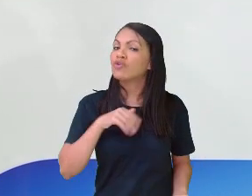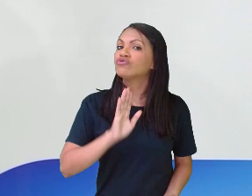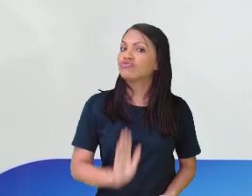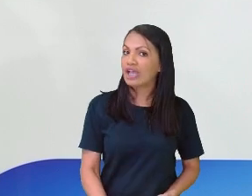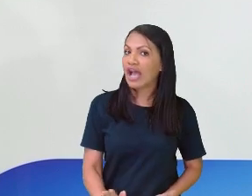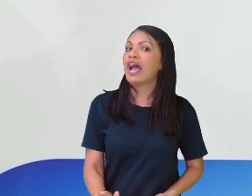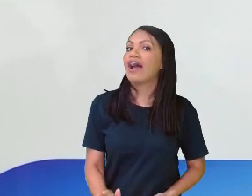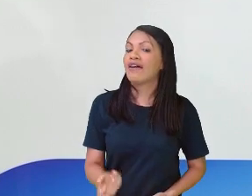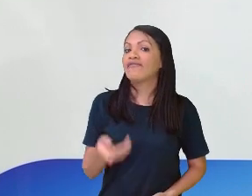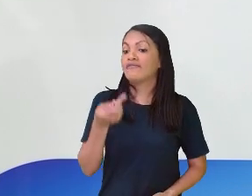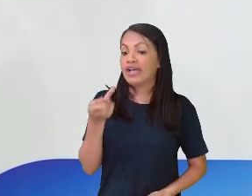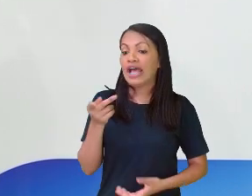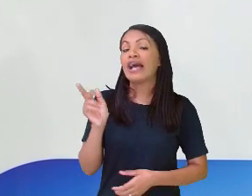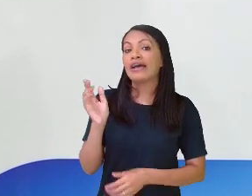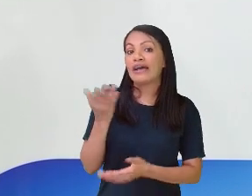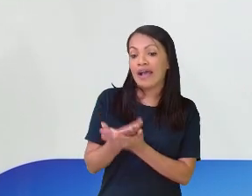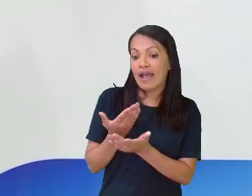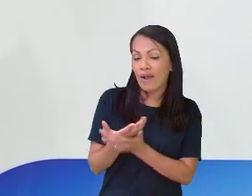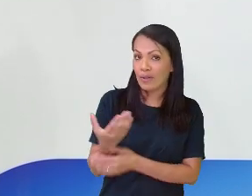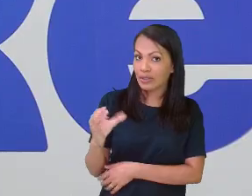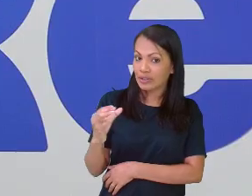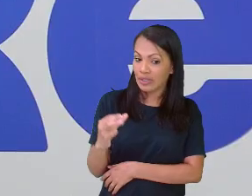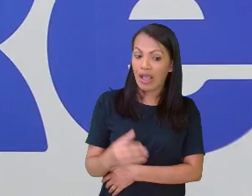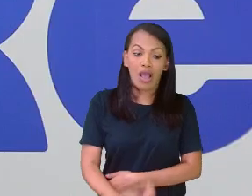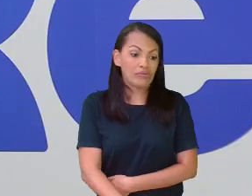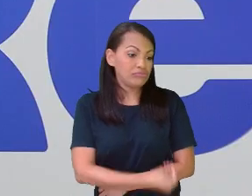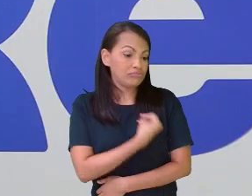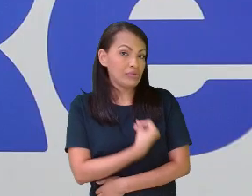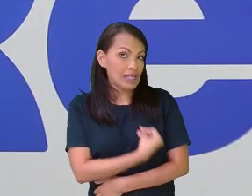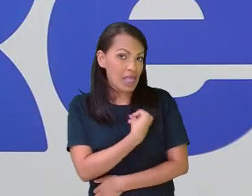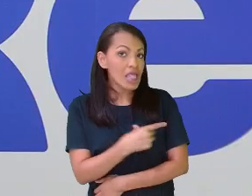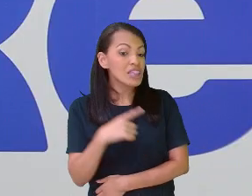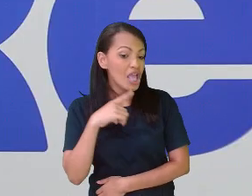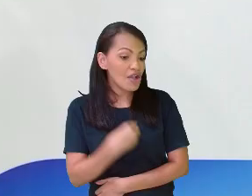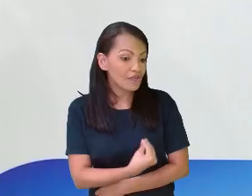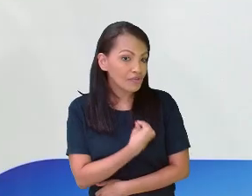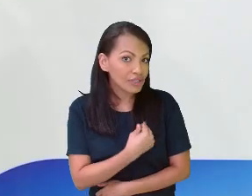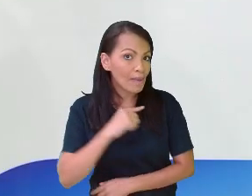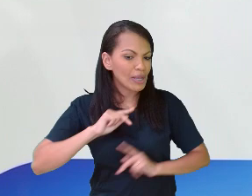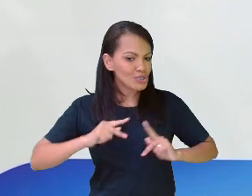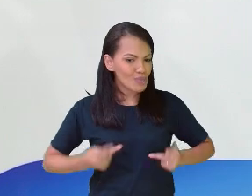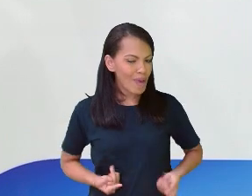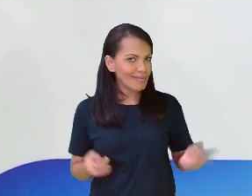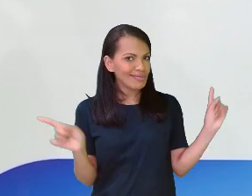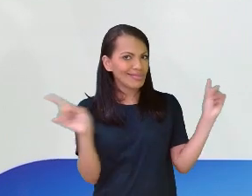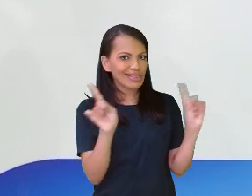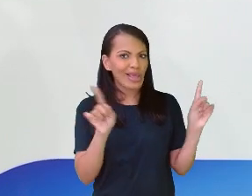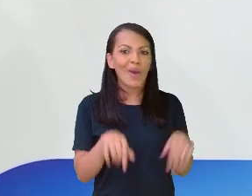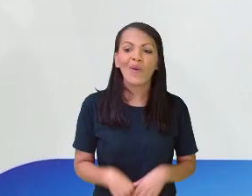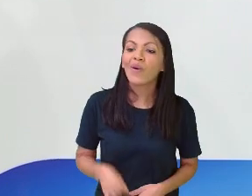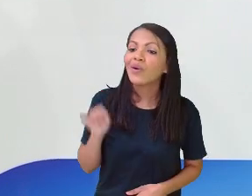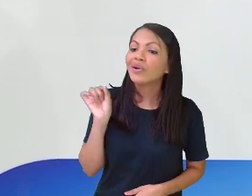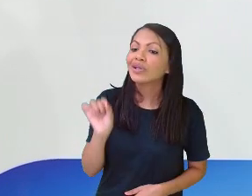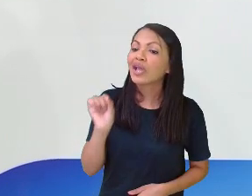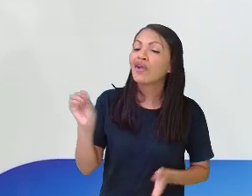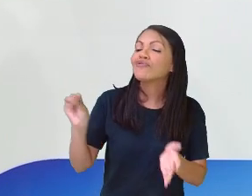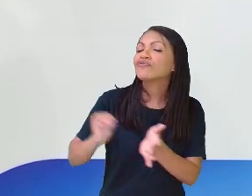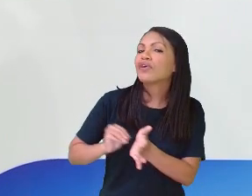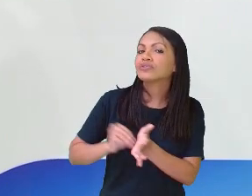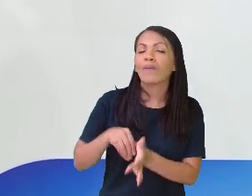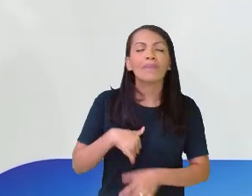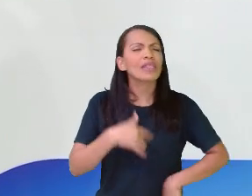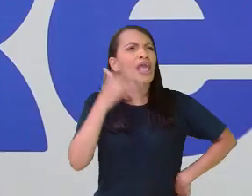de ciências, hein? É, por esse ser vivo, não é um ser humano. Então, quem faltou, professora? Ah,